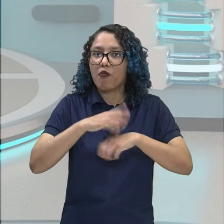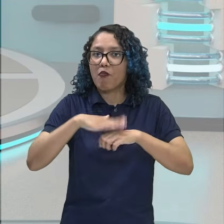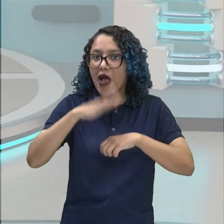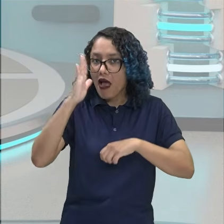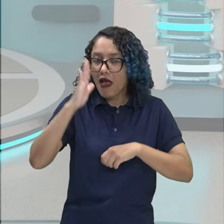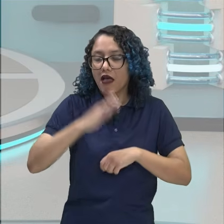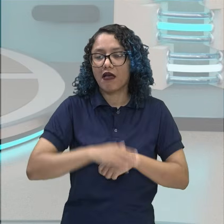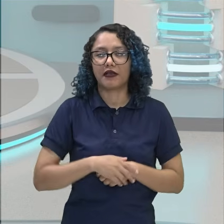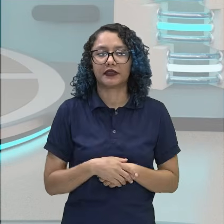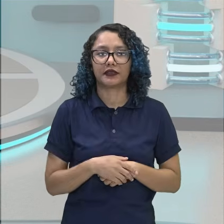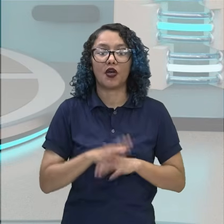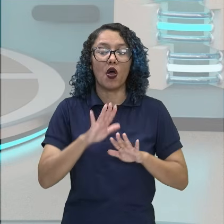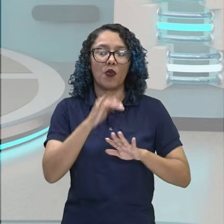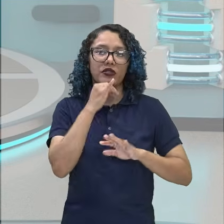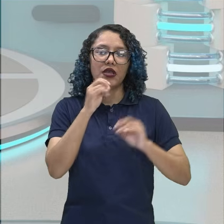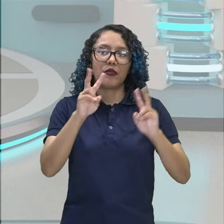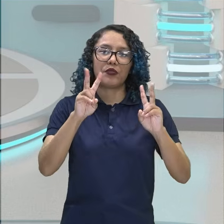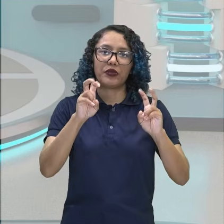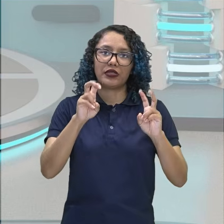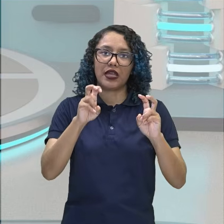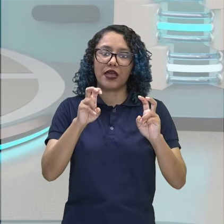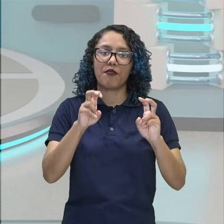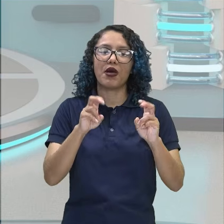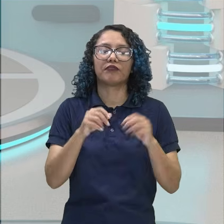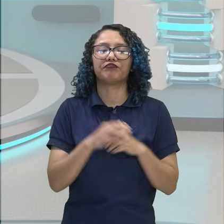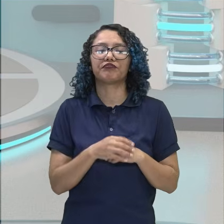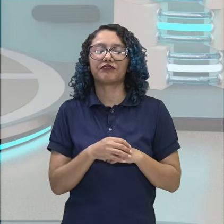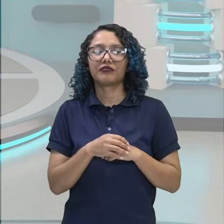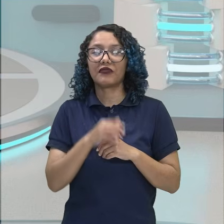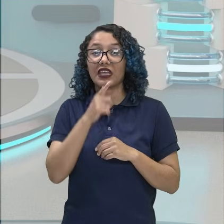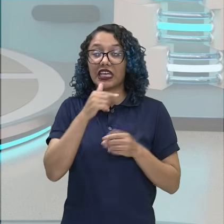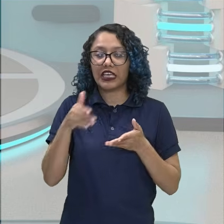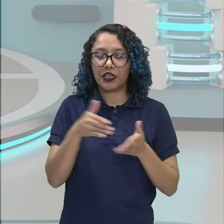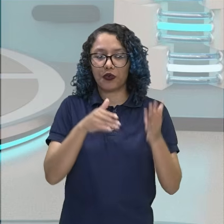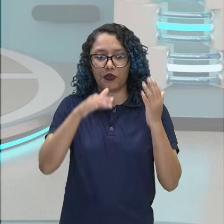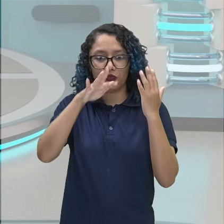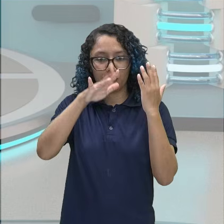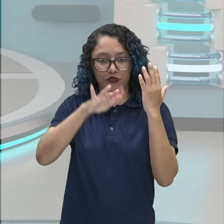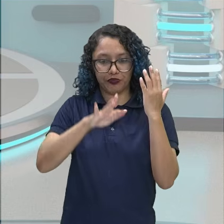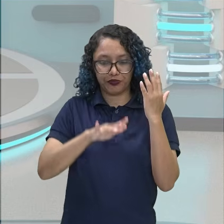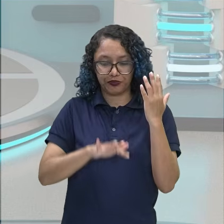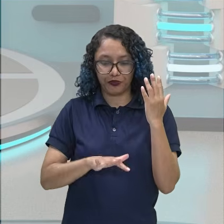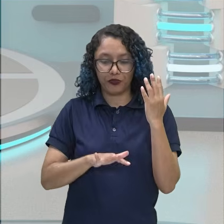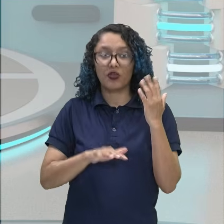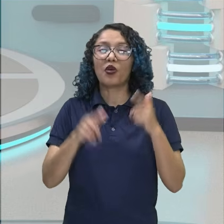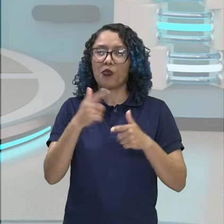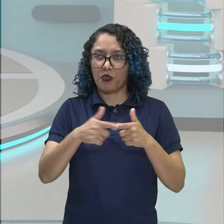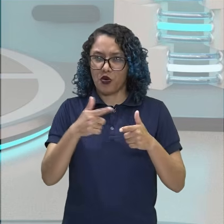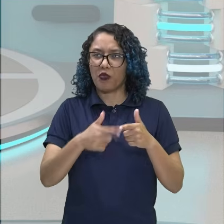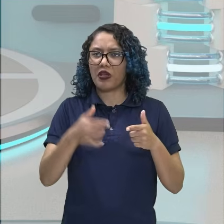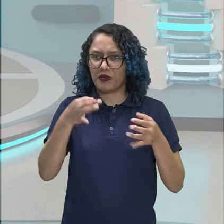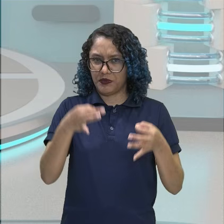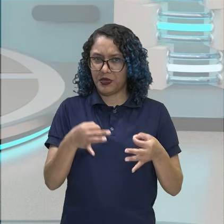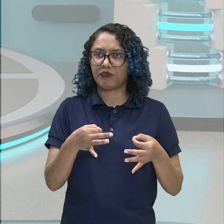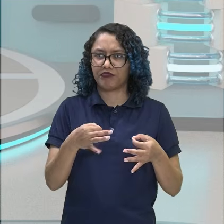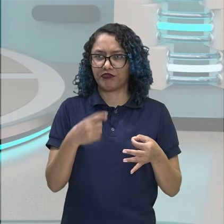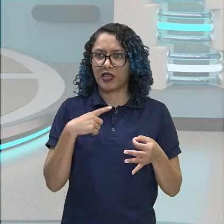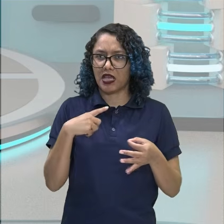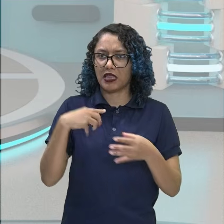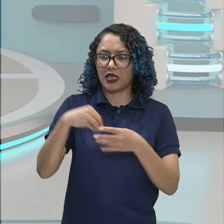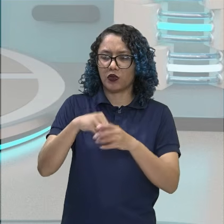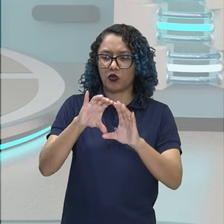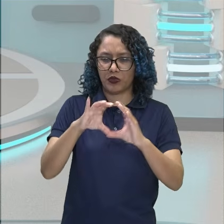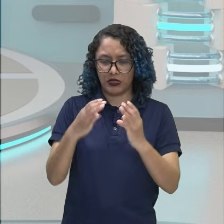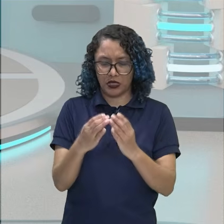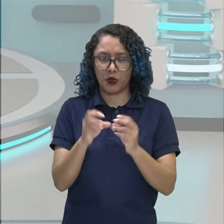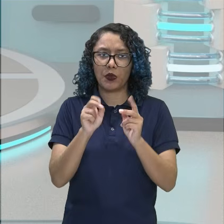últimas secas extensas de rio que nós tivemos, os problemas que isso trouxe para a sua comunidade. Ora, é um